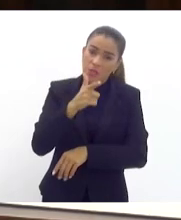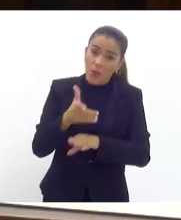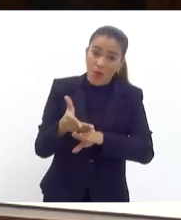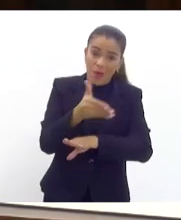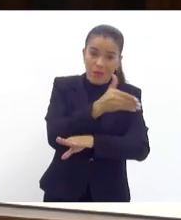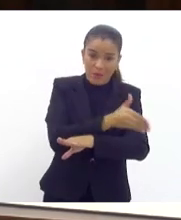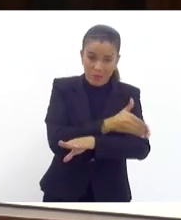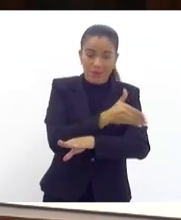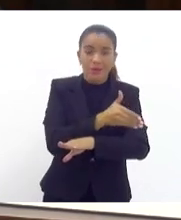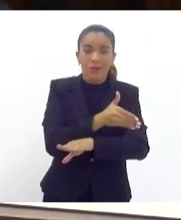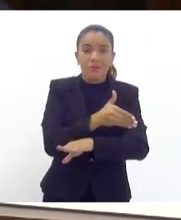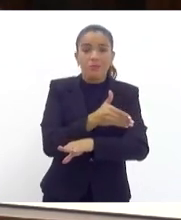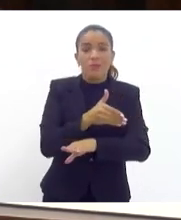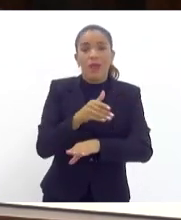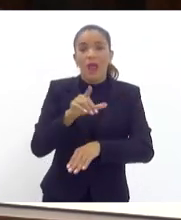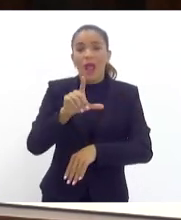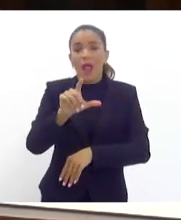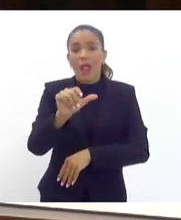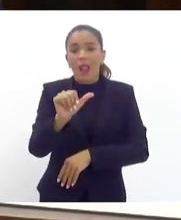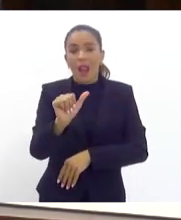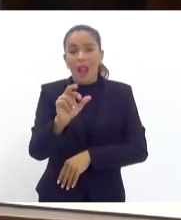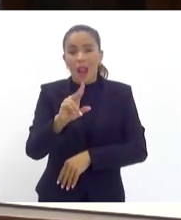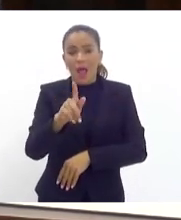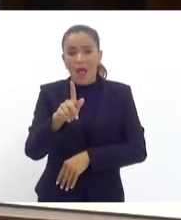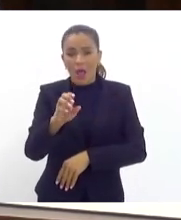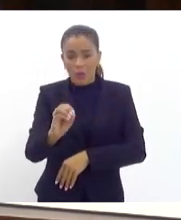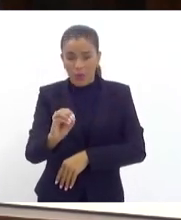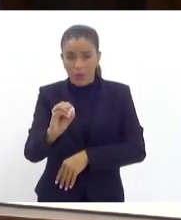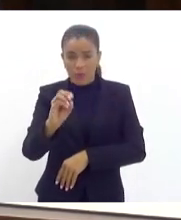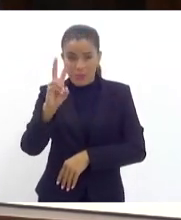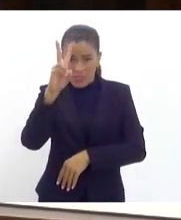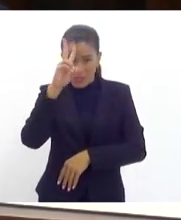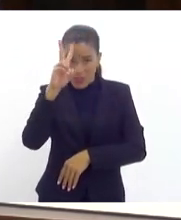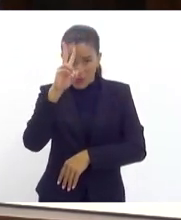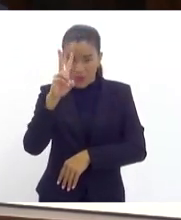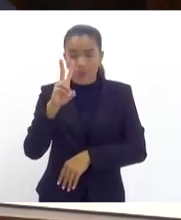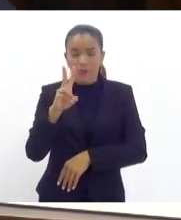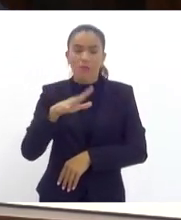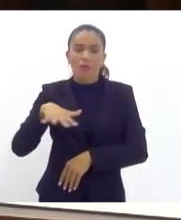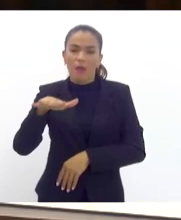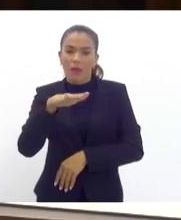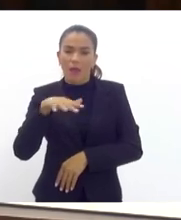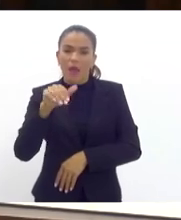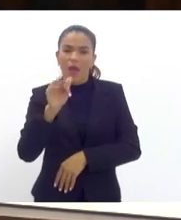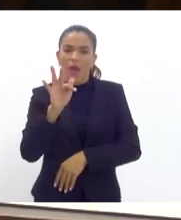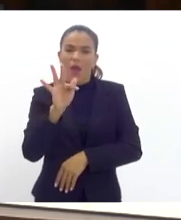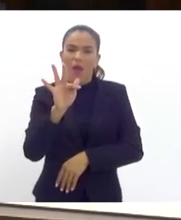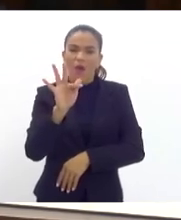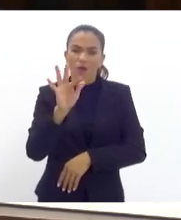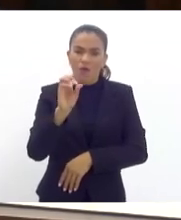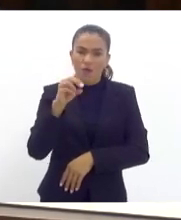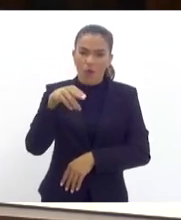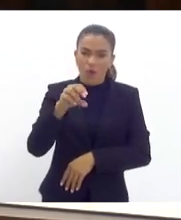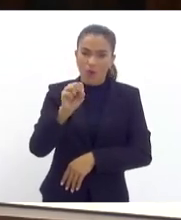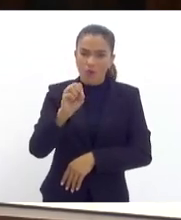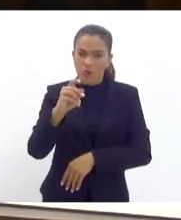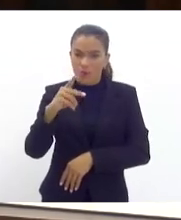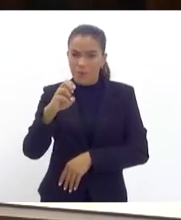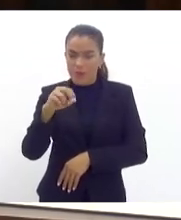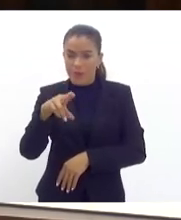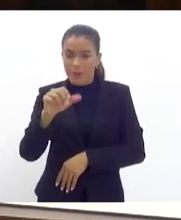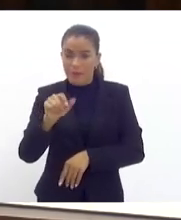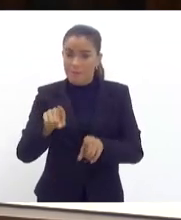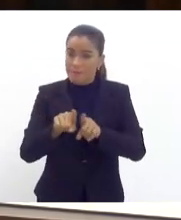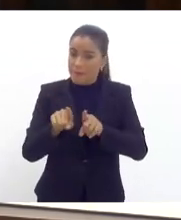anteriormente para o Largo da segunda feira ali para região da Afonso Pena Largo da segunda-feira e para o outro lado passando